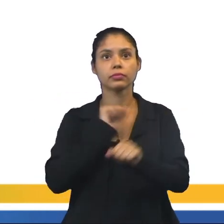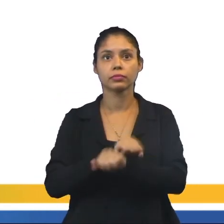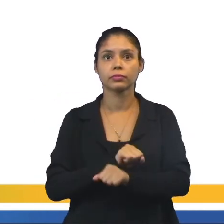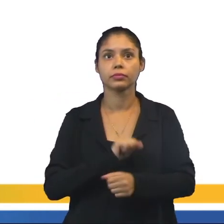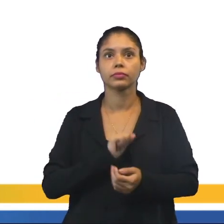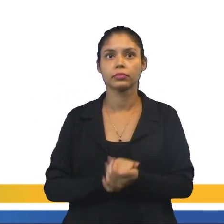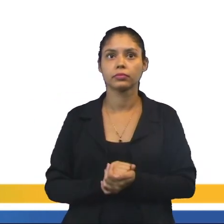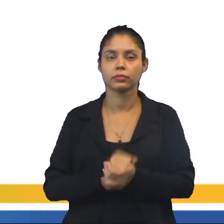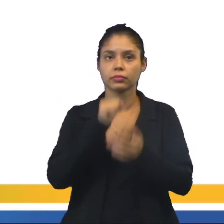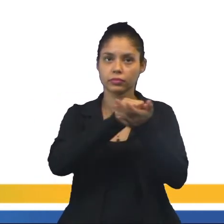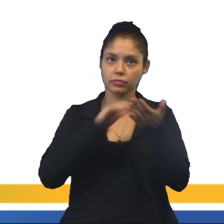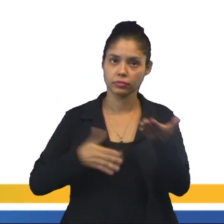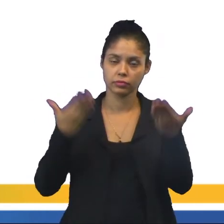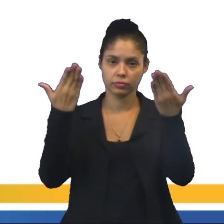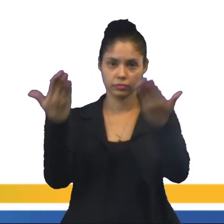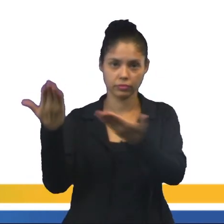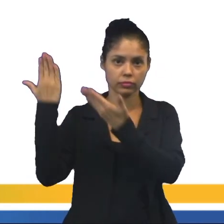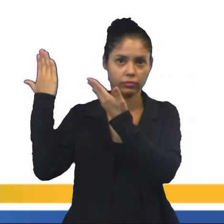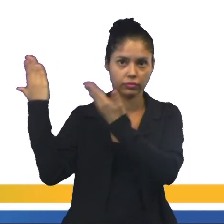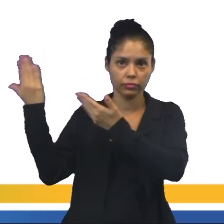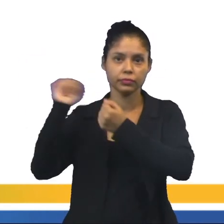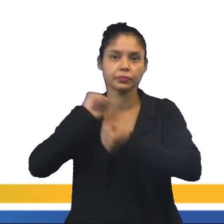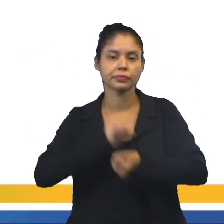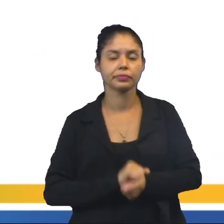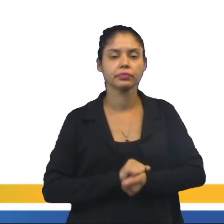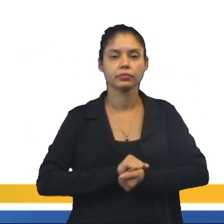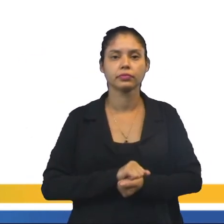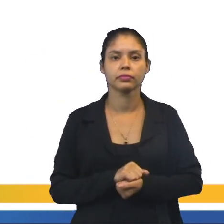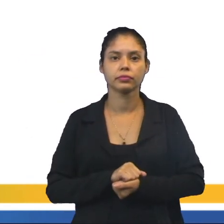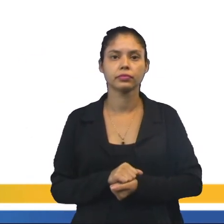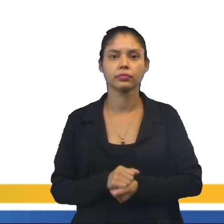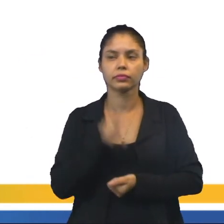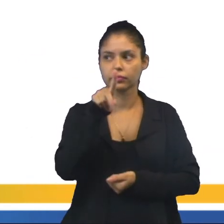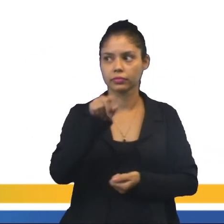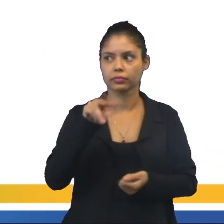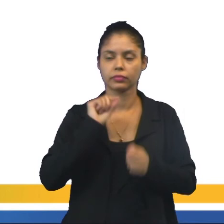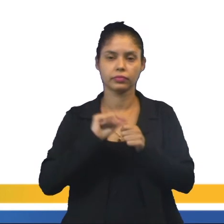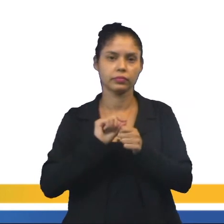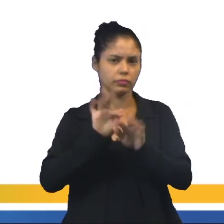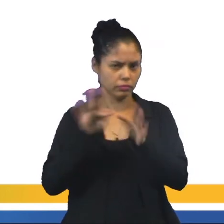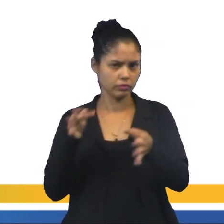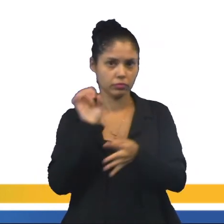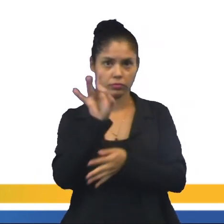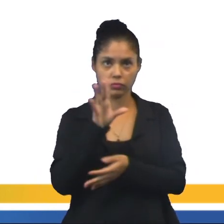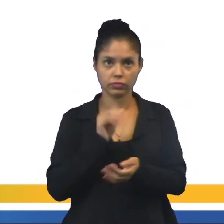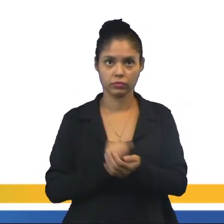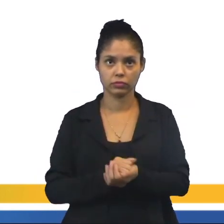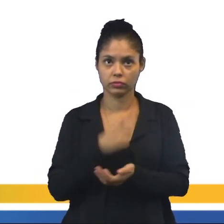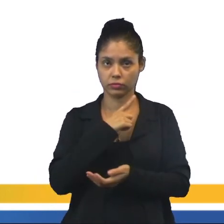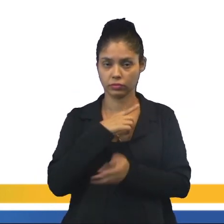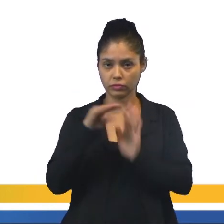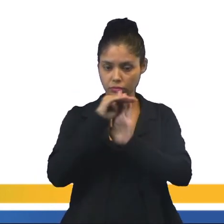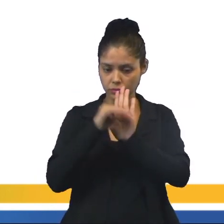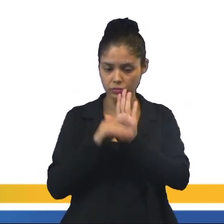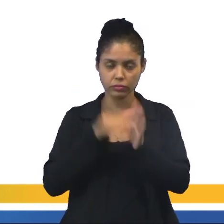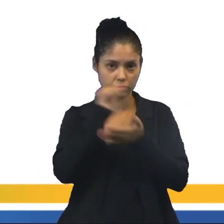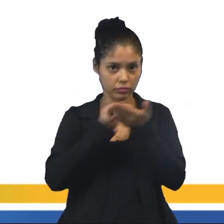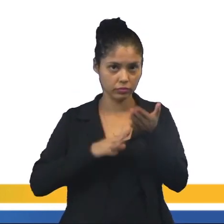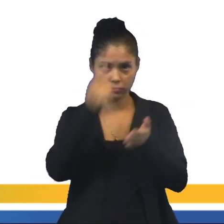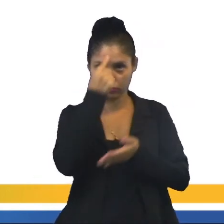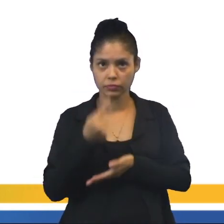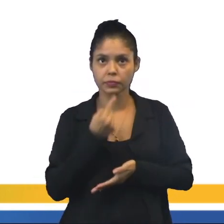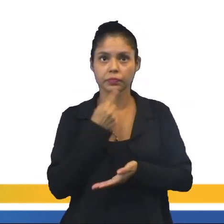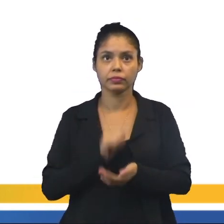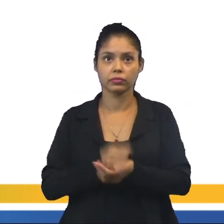as aulas e tem a nossa proposta de atividade é você vai fazer muito simples né só você vai ver aí atividade